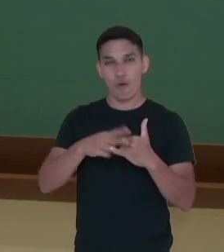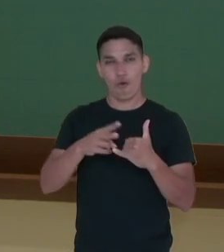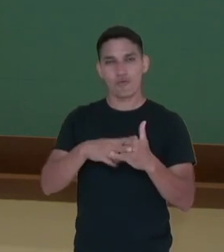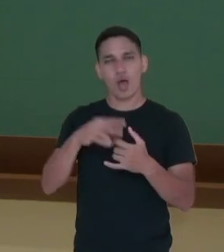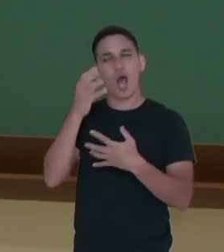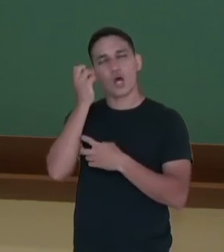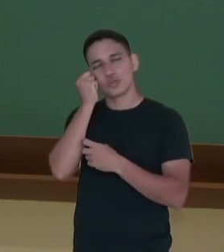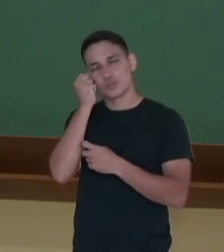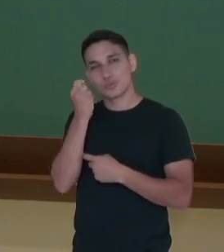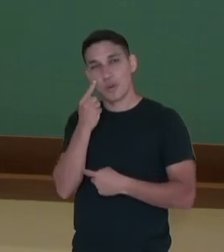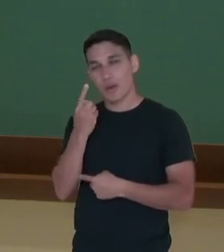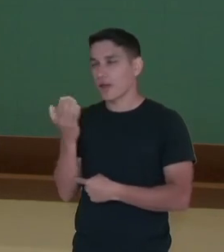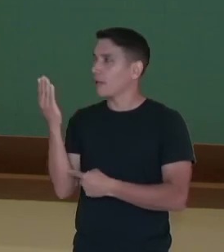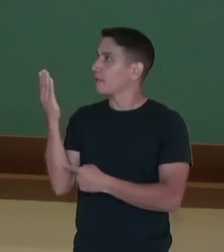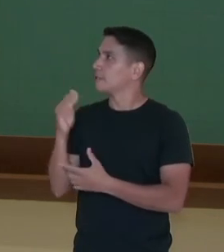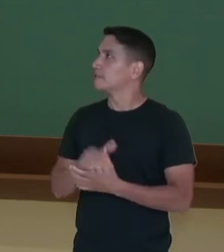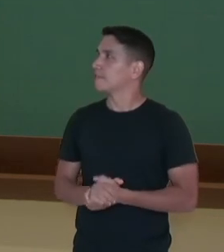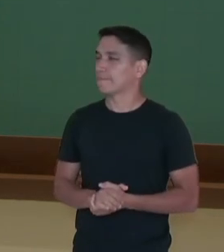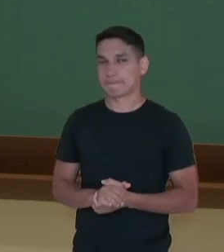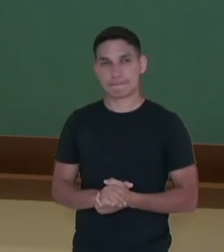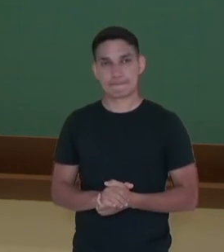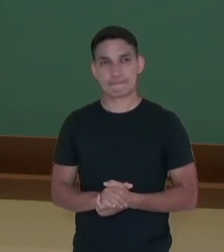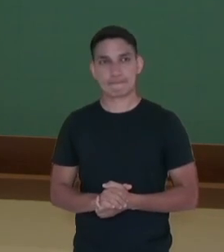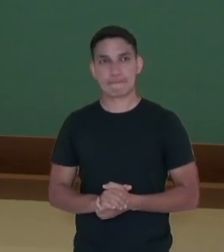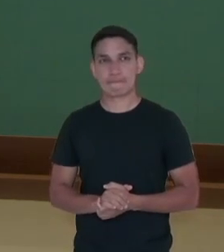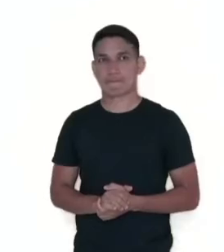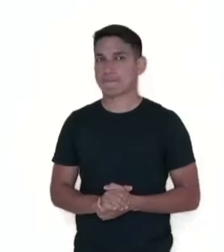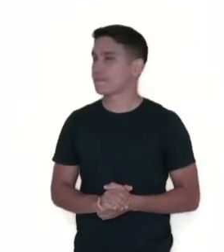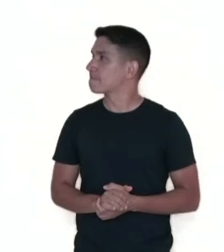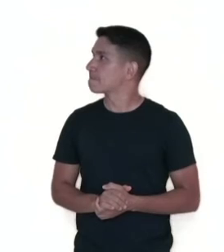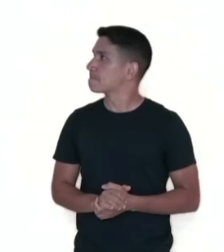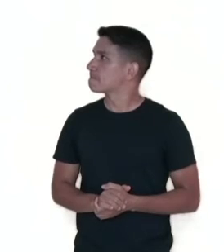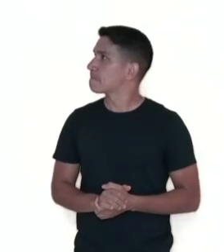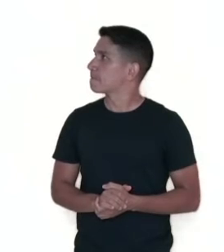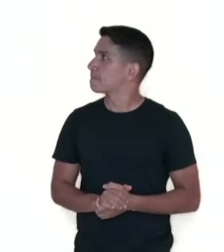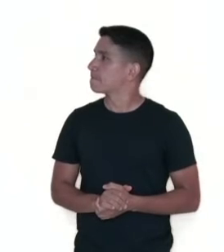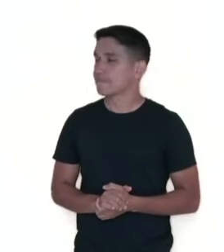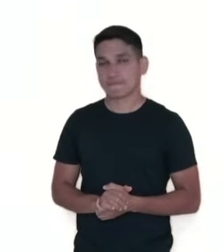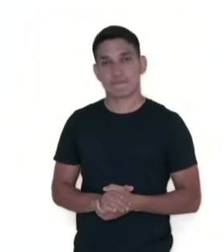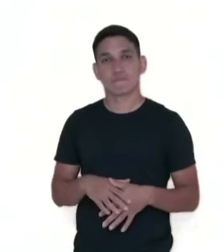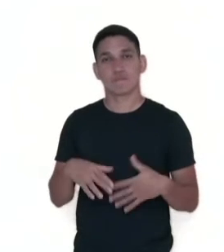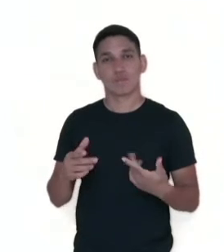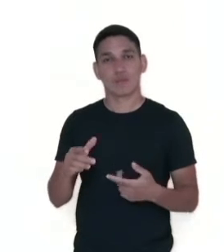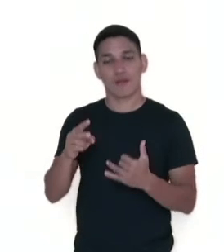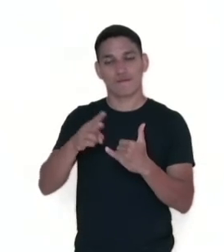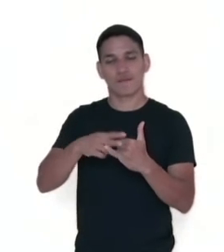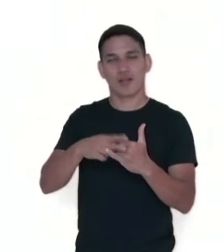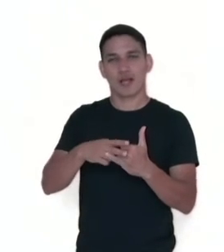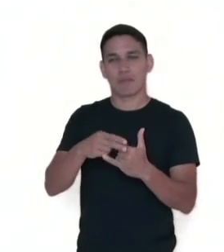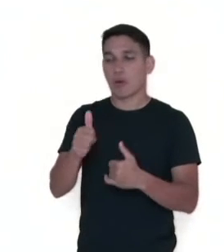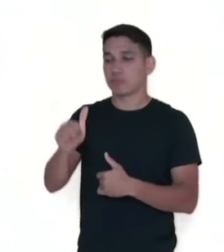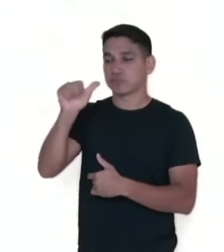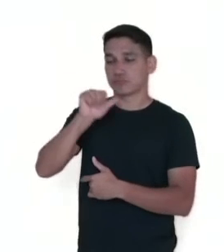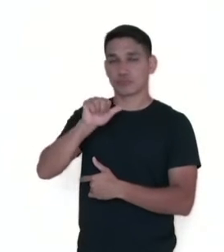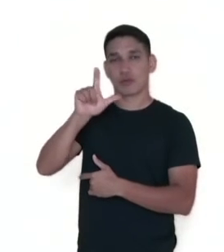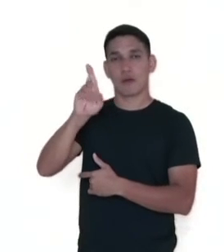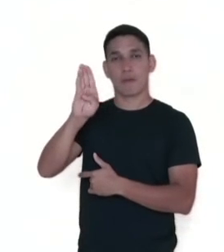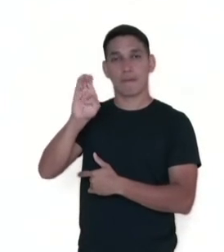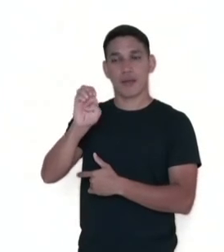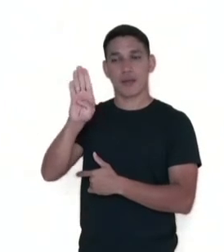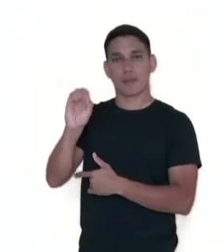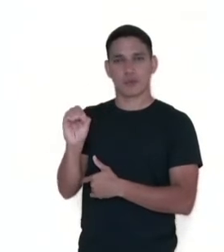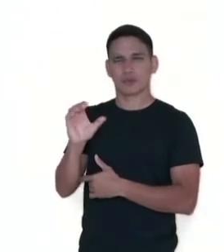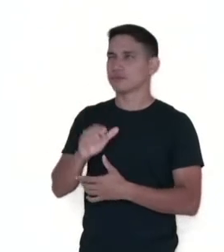ó, las 8 horas diárias, e casi no bebo água, ou seja, ó, o verbo beber. Además, no